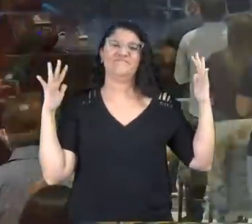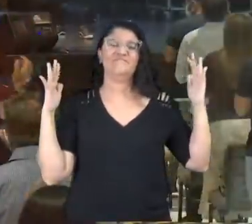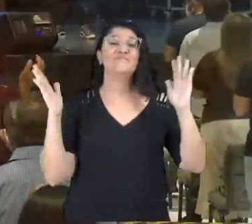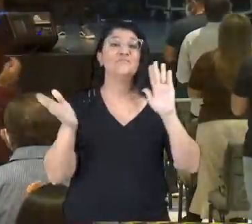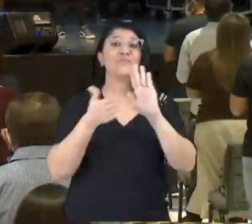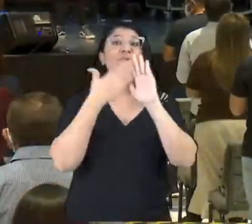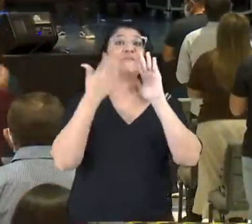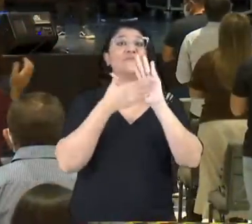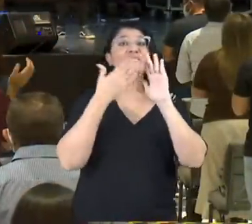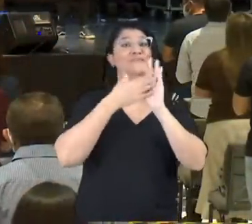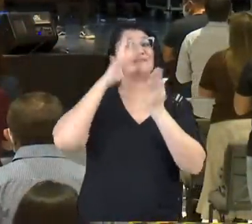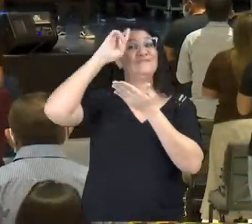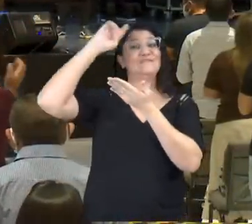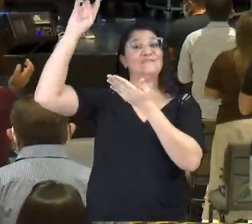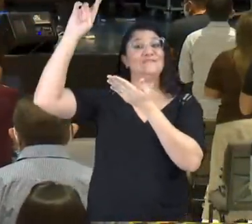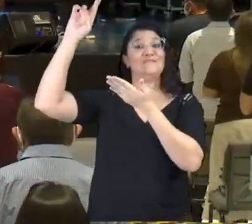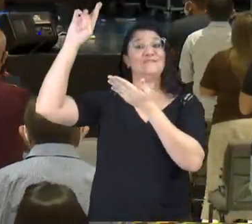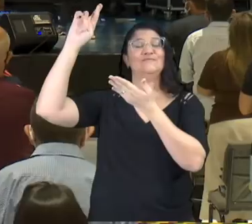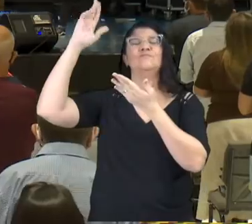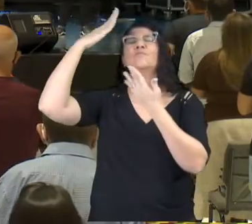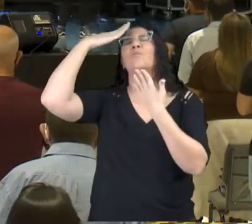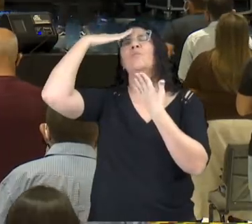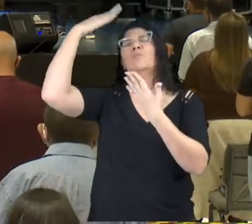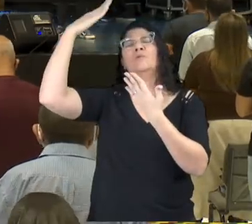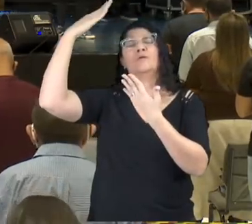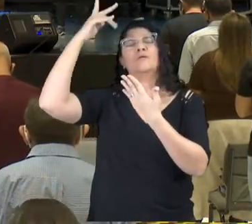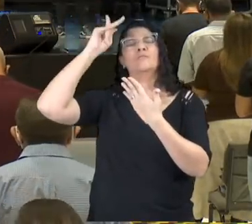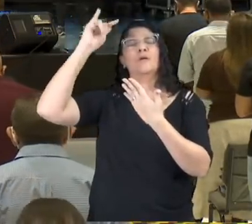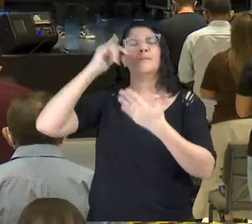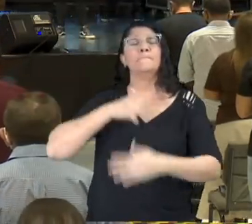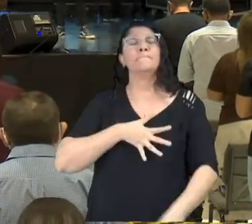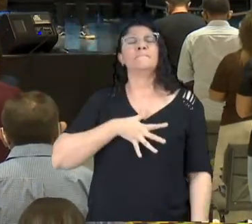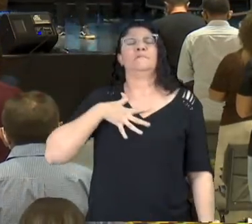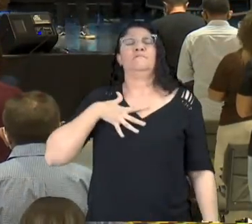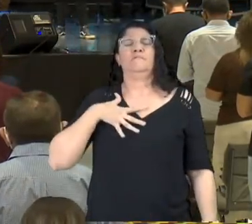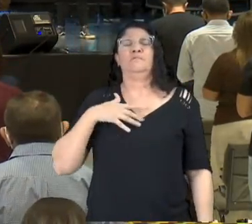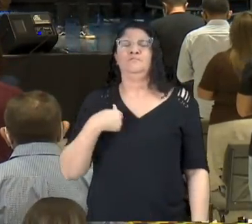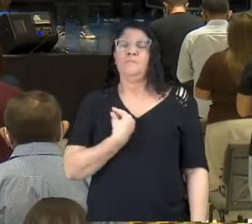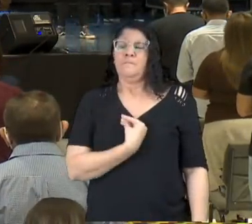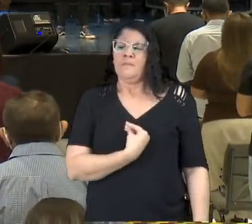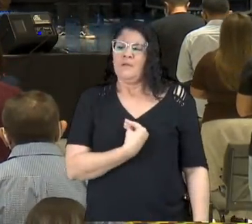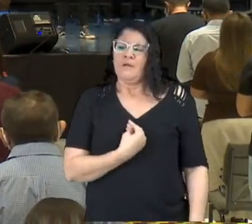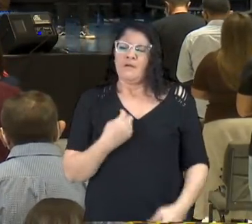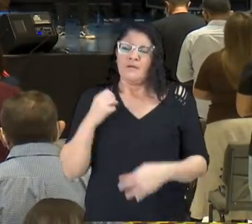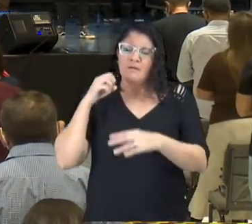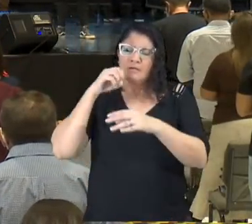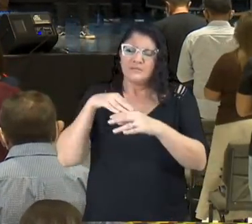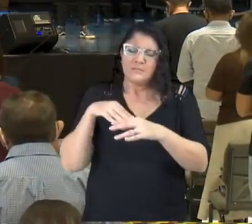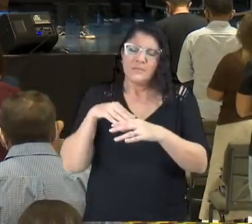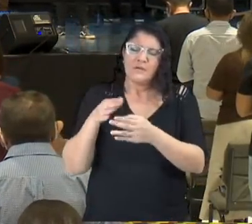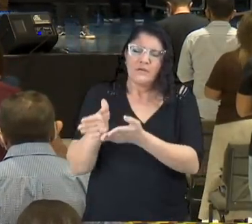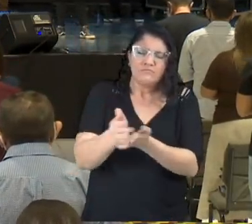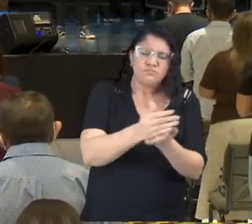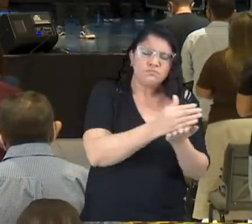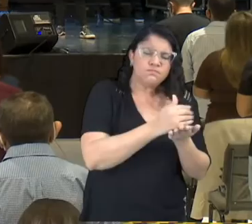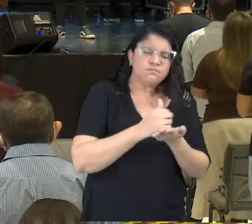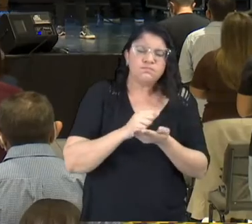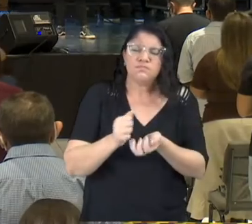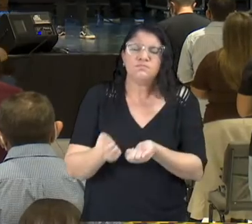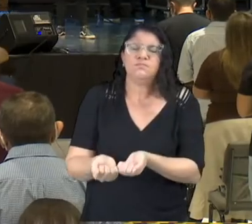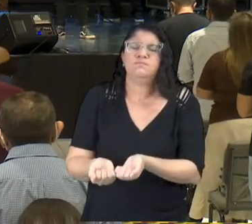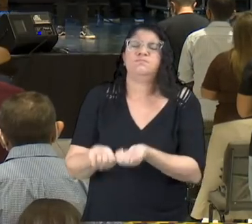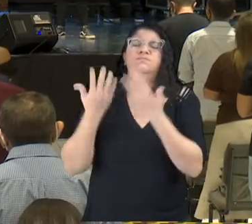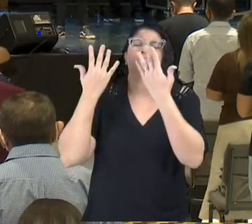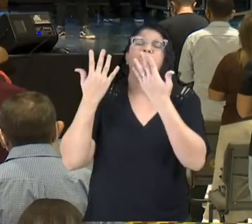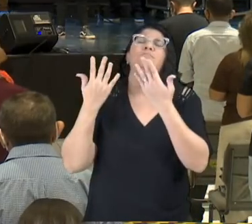Louvado seja o teu nome, Senhor. Obrigado pelo privilégio que nós temos de participar das contribuições, Senhor, para o avanço daquilo